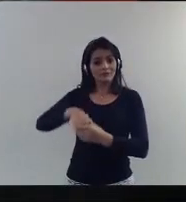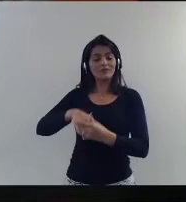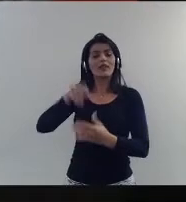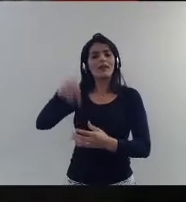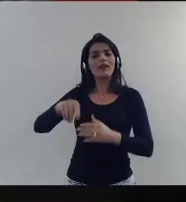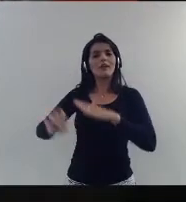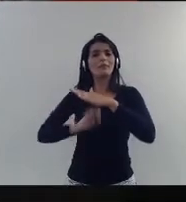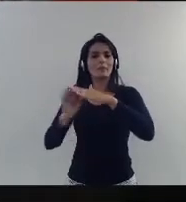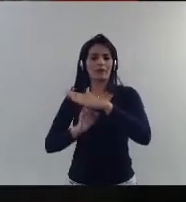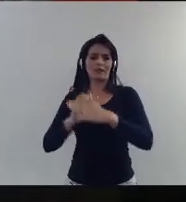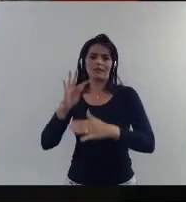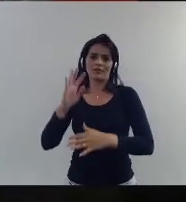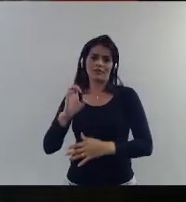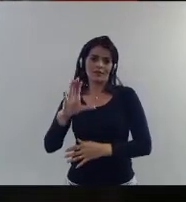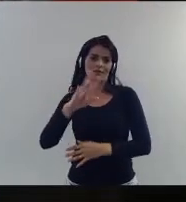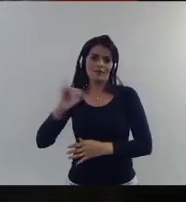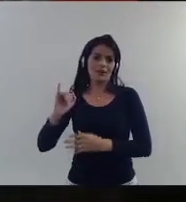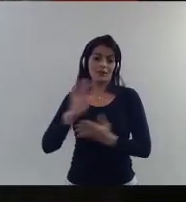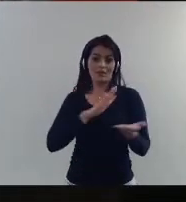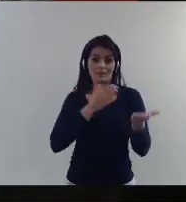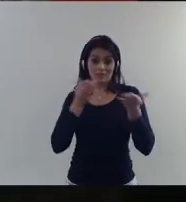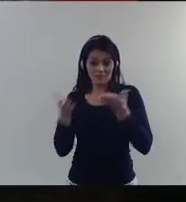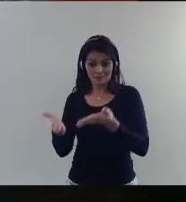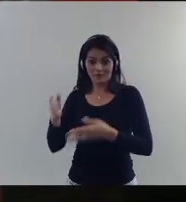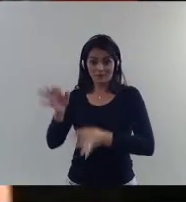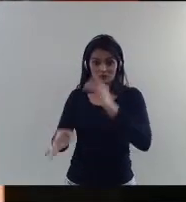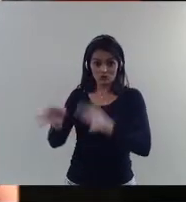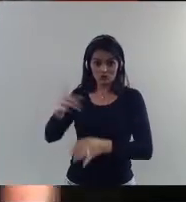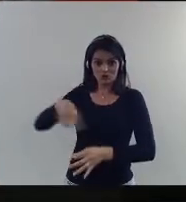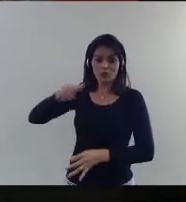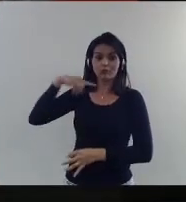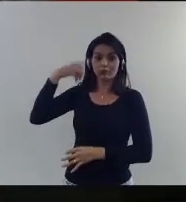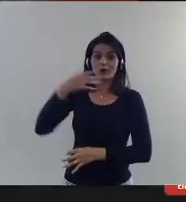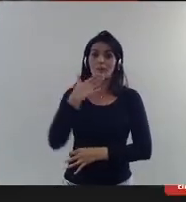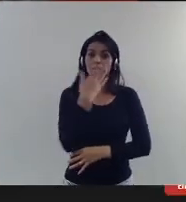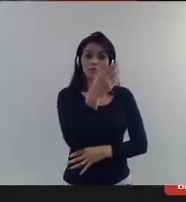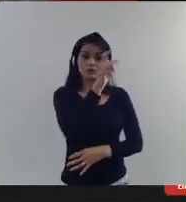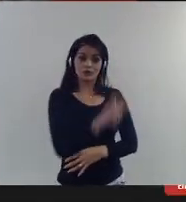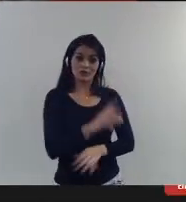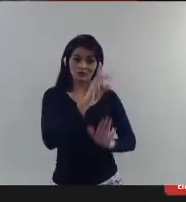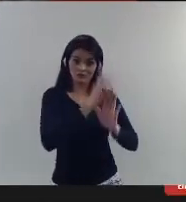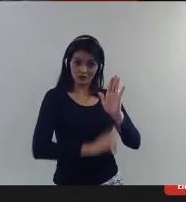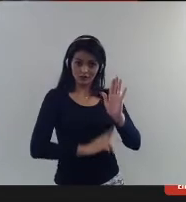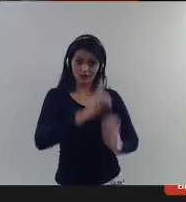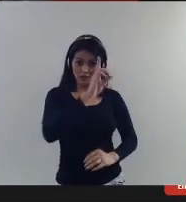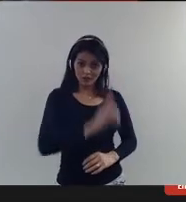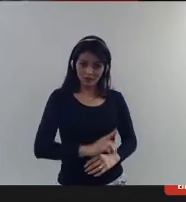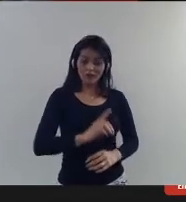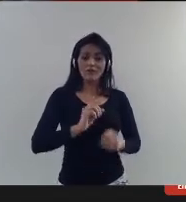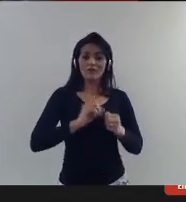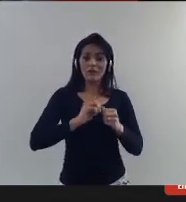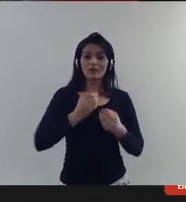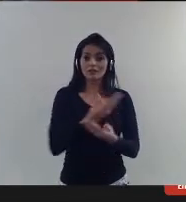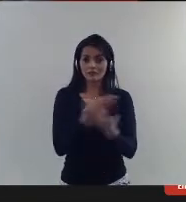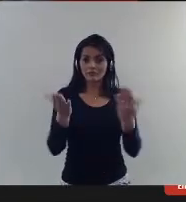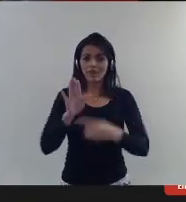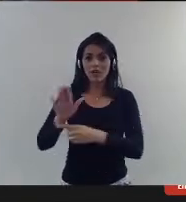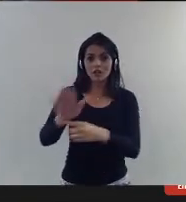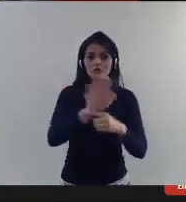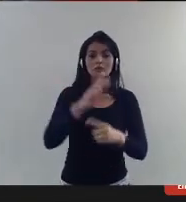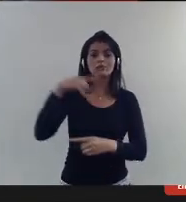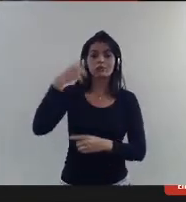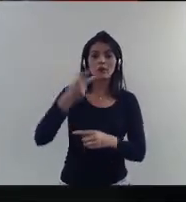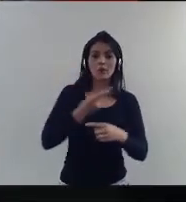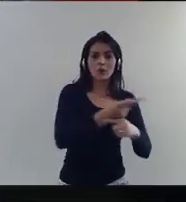para a advocacia. Então, fica aí um pedido, a senhora, enquanto dirigente, faça com que os seus advogados, procure